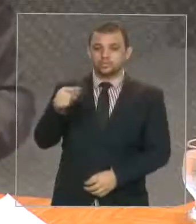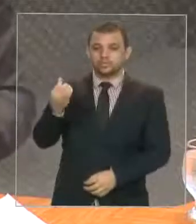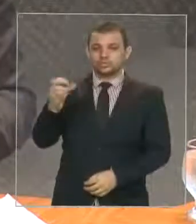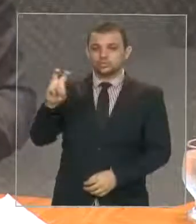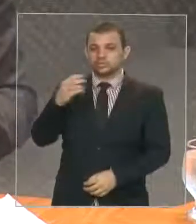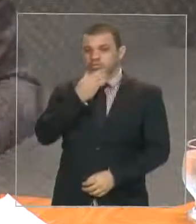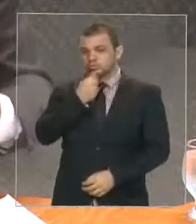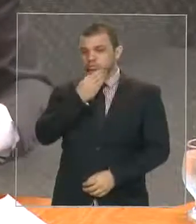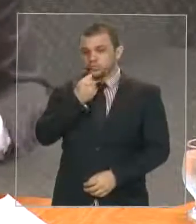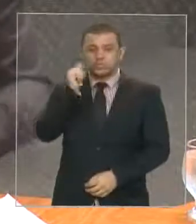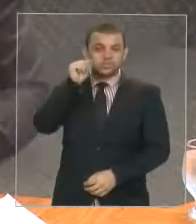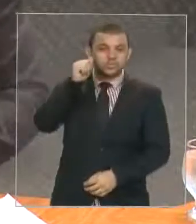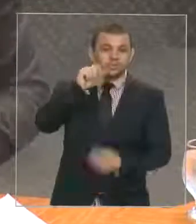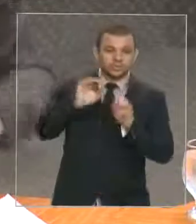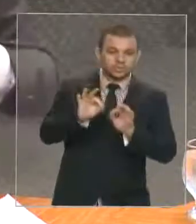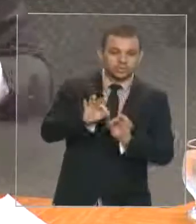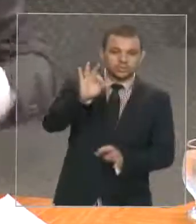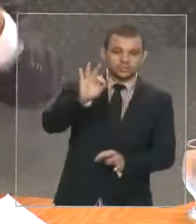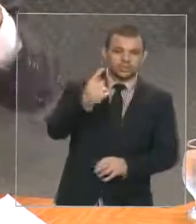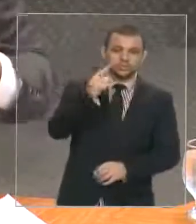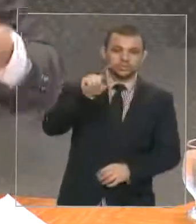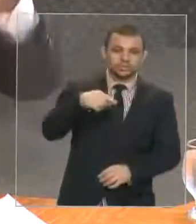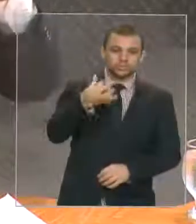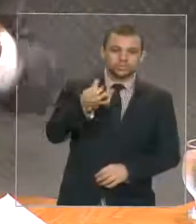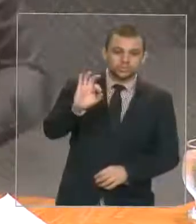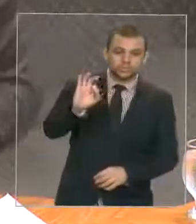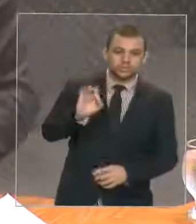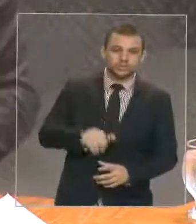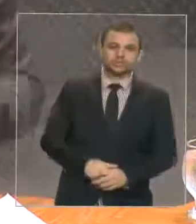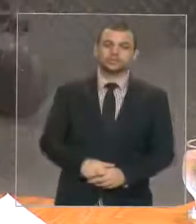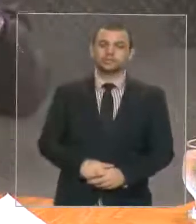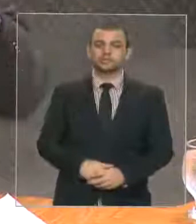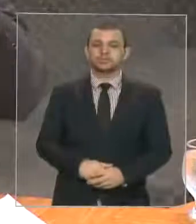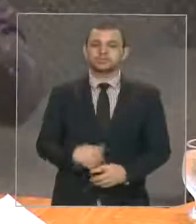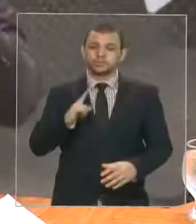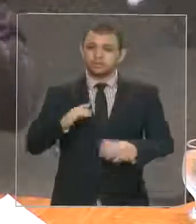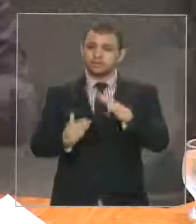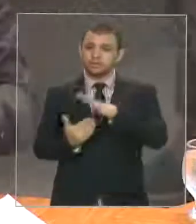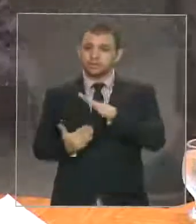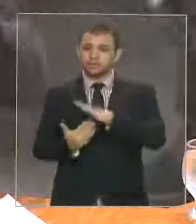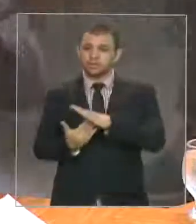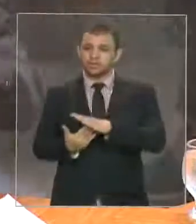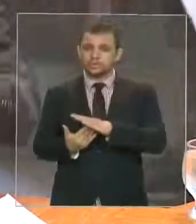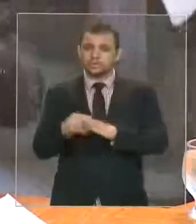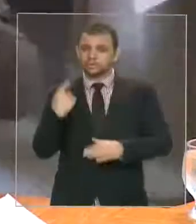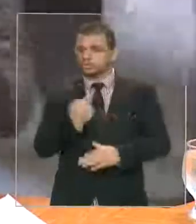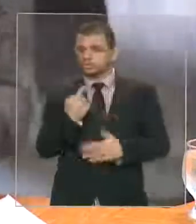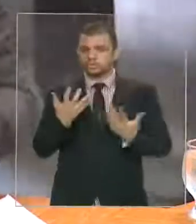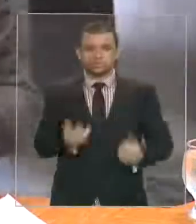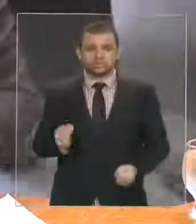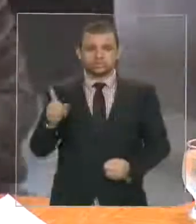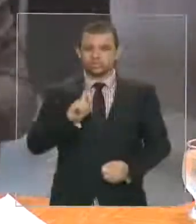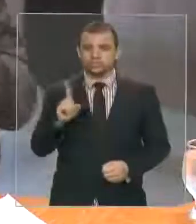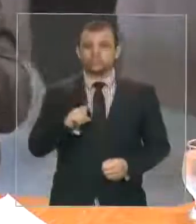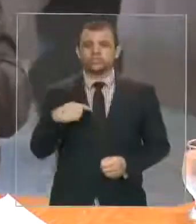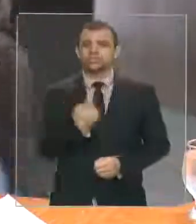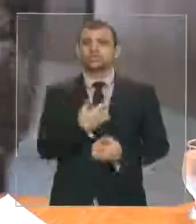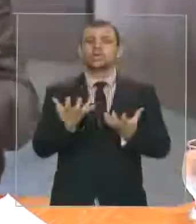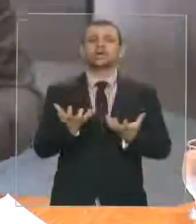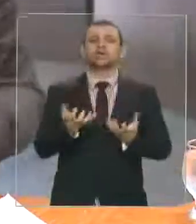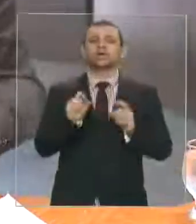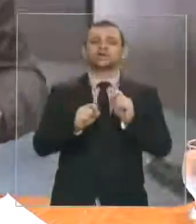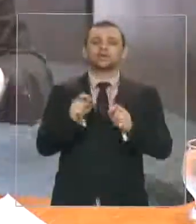Maranhão tem um limite. Nós somos contra esse limite. Nós somos a favor de uma ampliedade, de